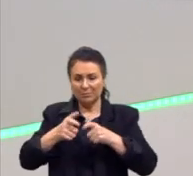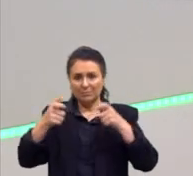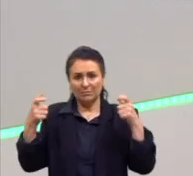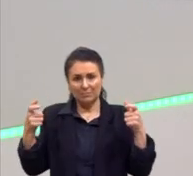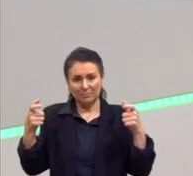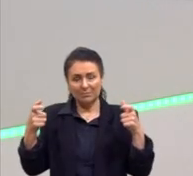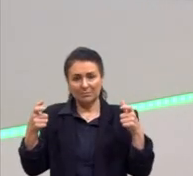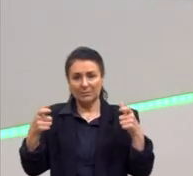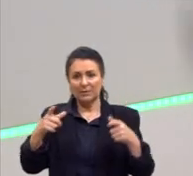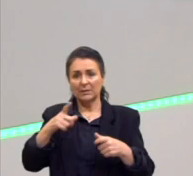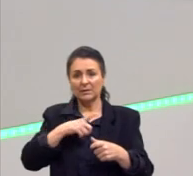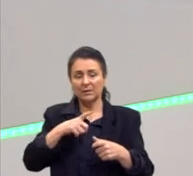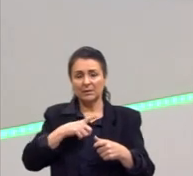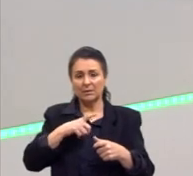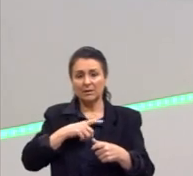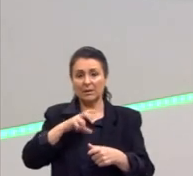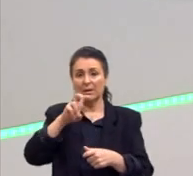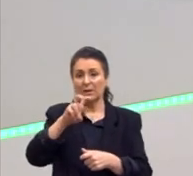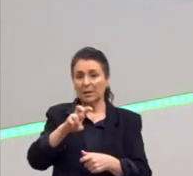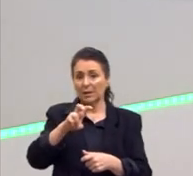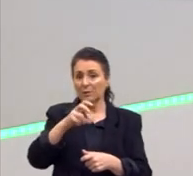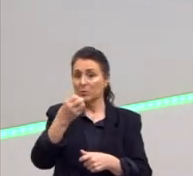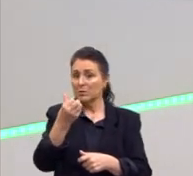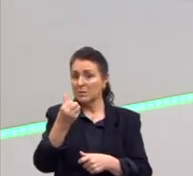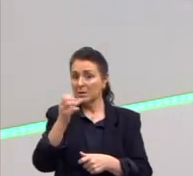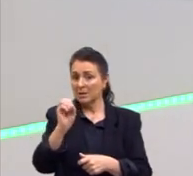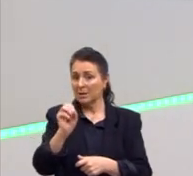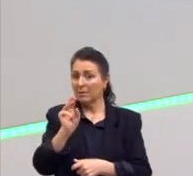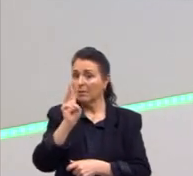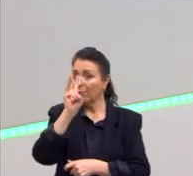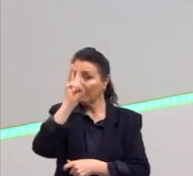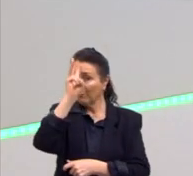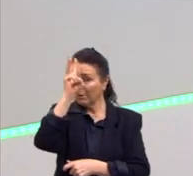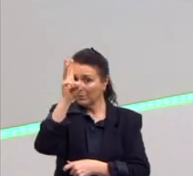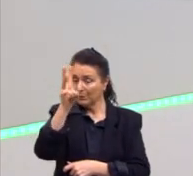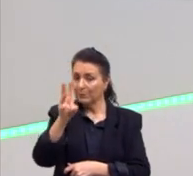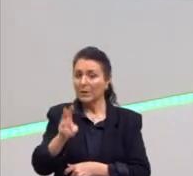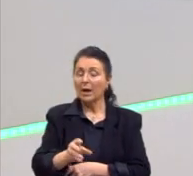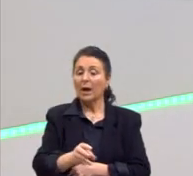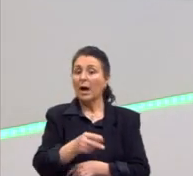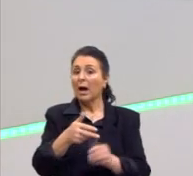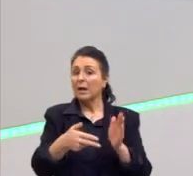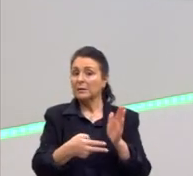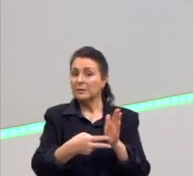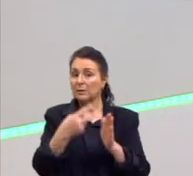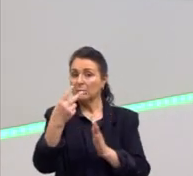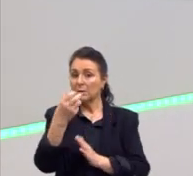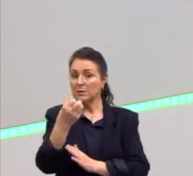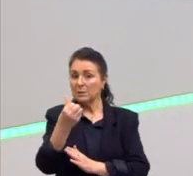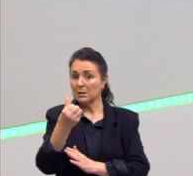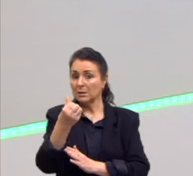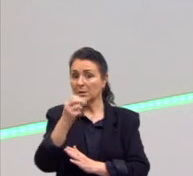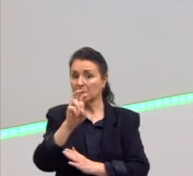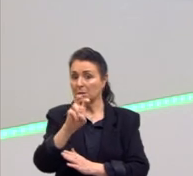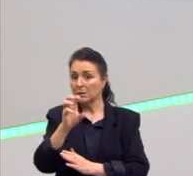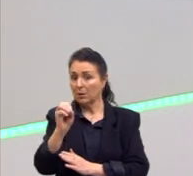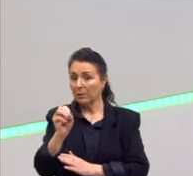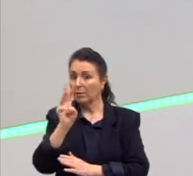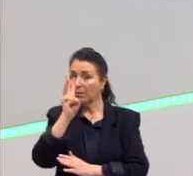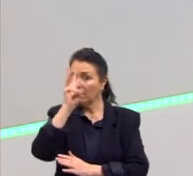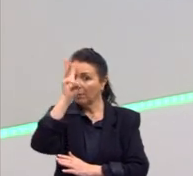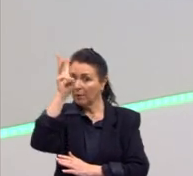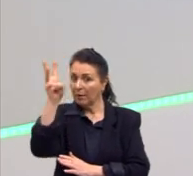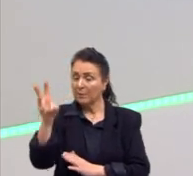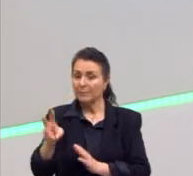essa primeira aqui né a gente tem que 560 watts essa segunda a gente tem 650